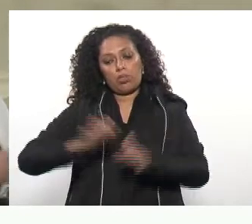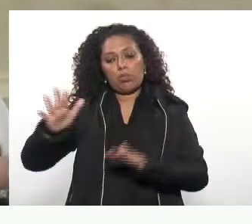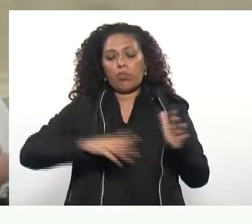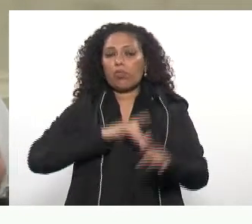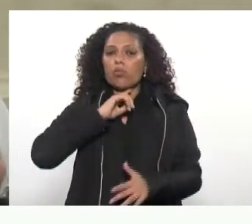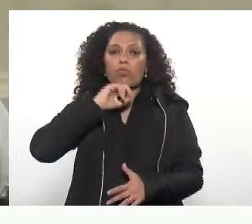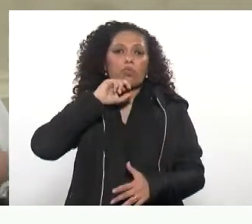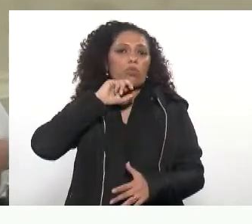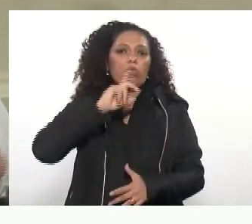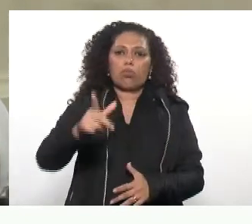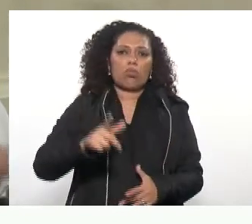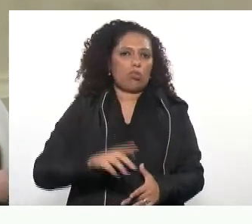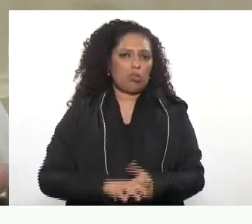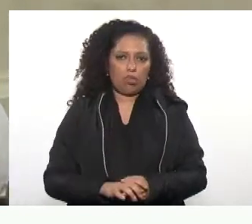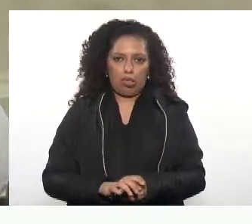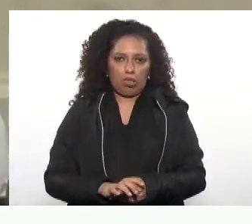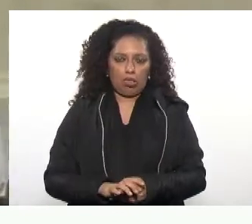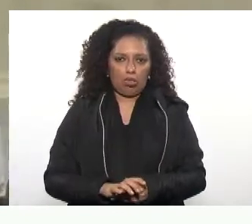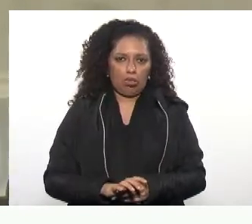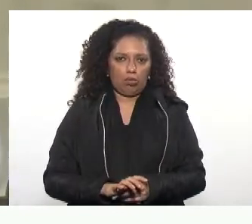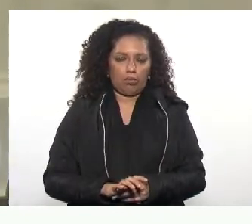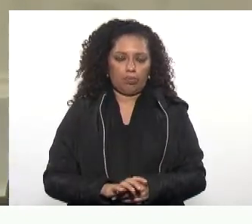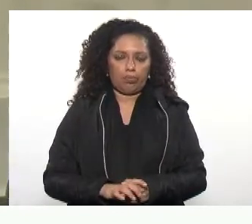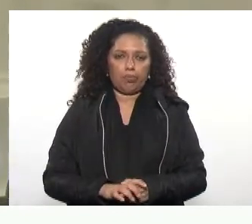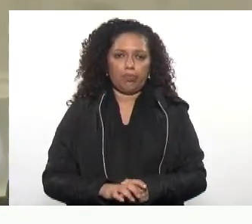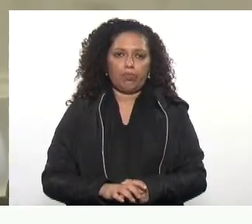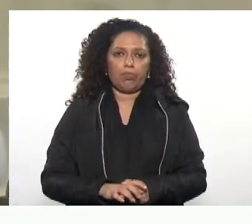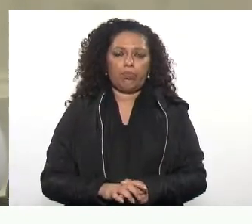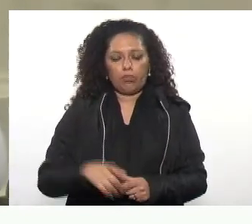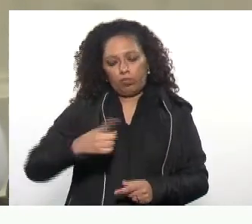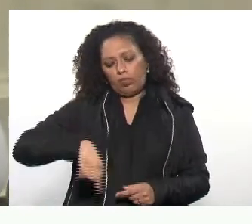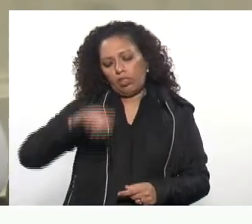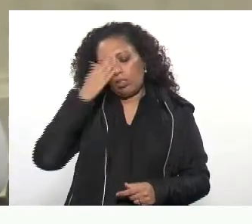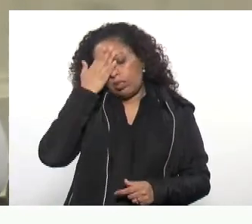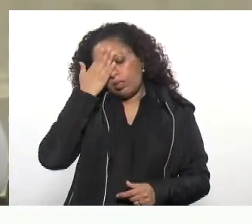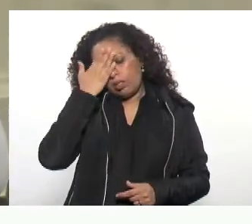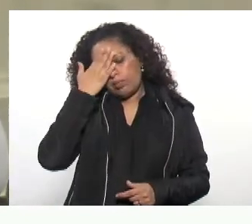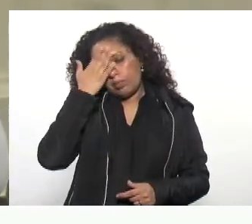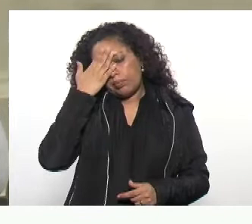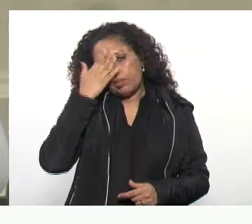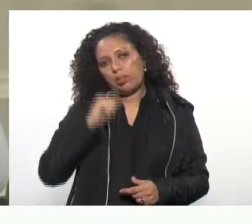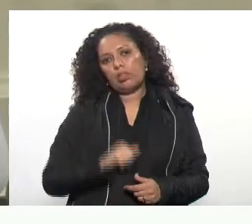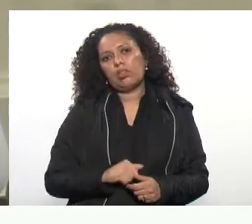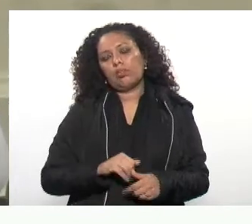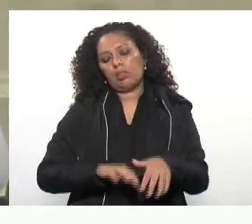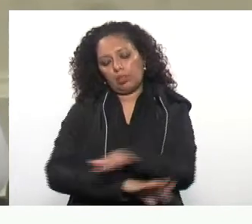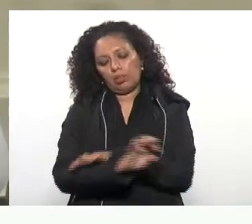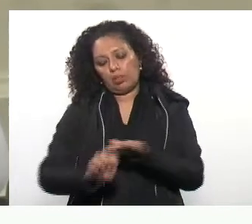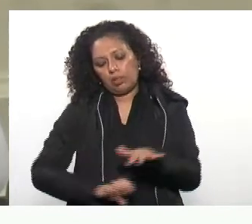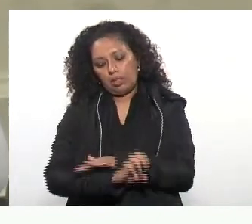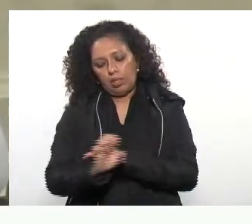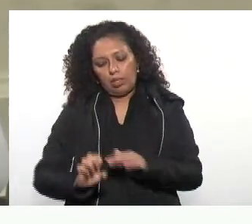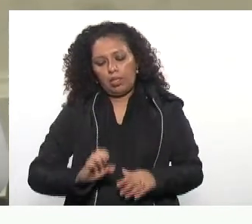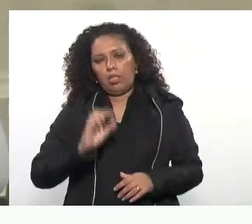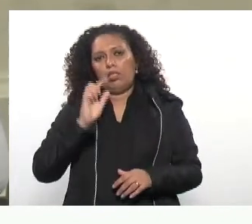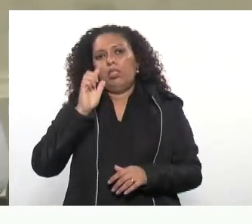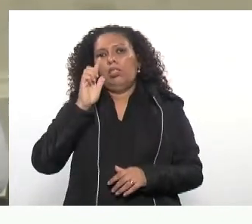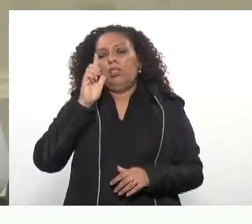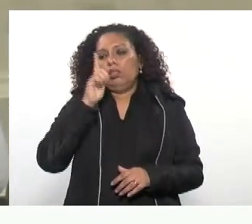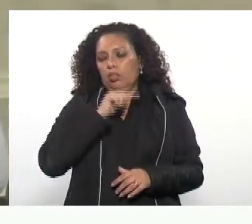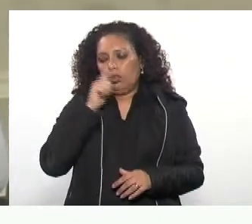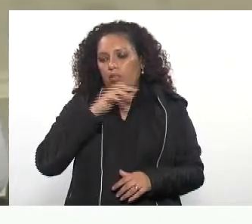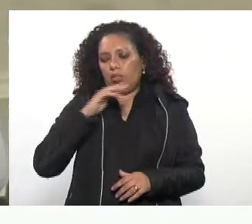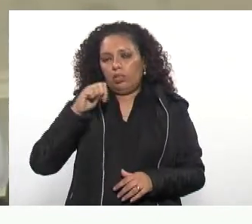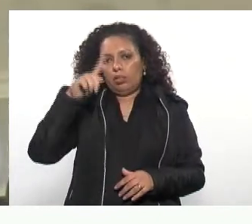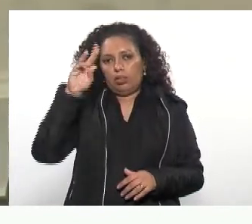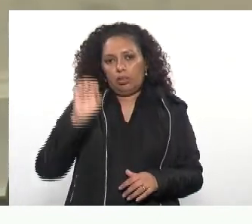perspectiva do que ele não consumiu, em cima do que ele não consumiu efetivamente. A gente sabe que isso a SEDAI tem legitimidade para fazer dessa forma,